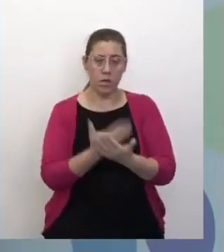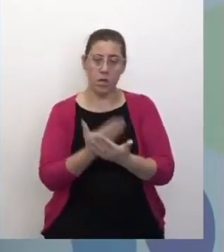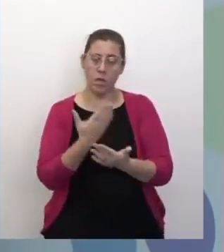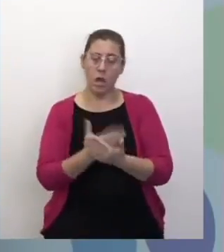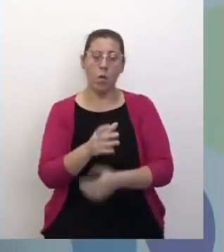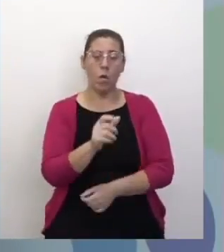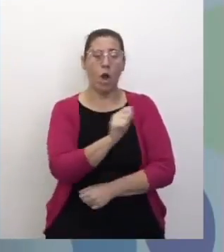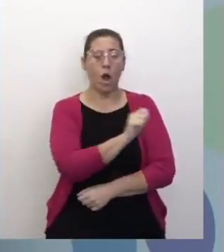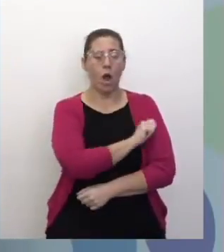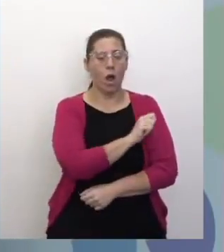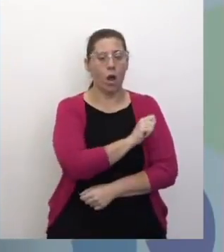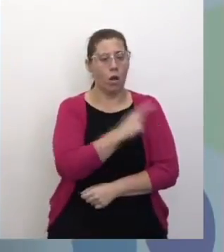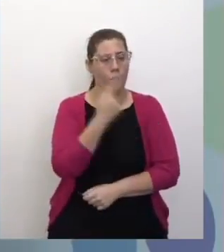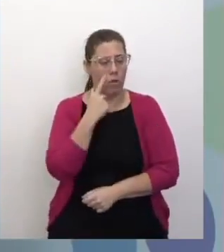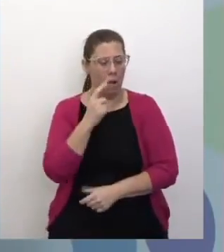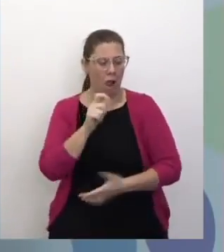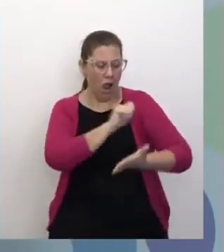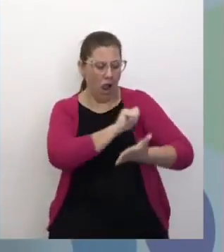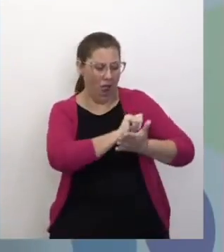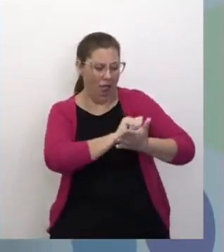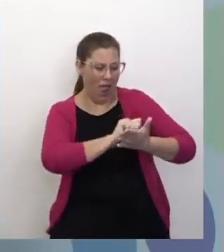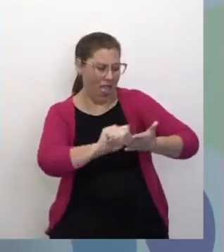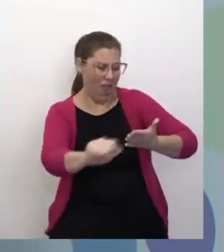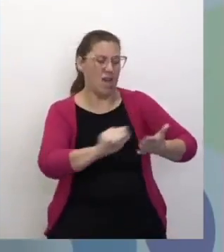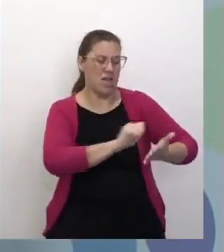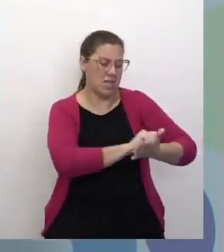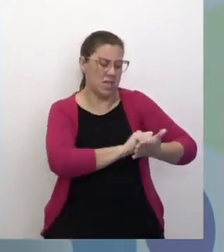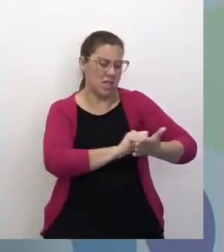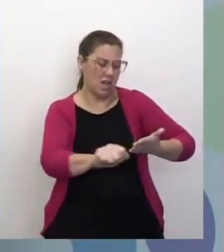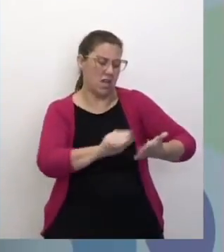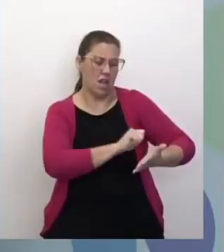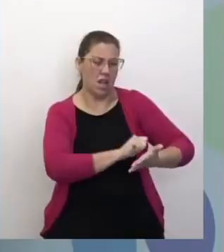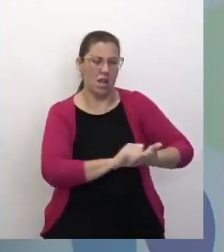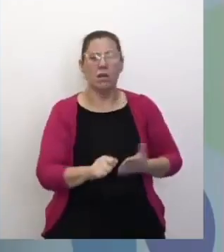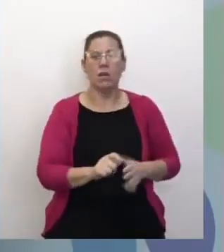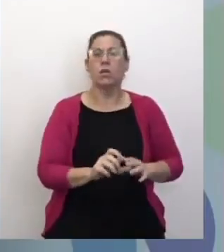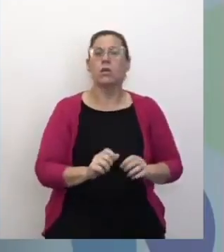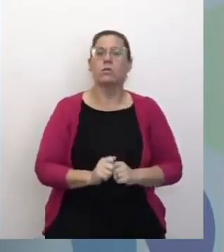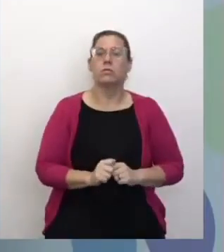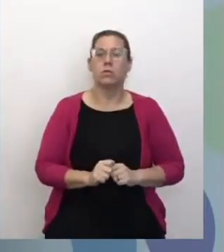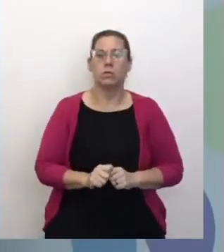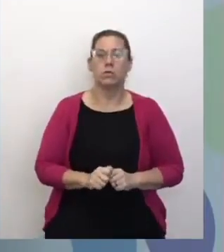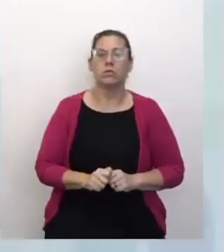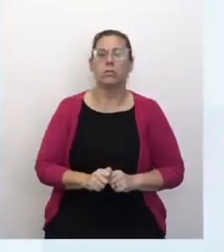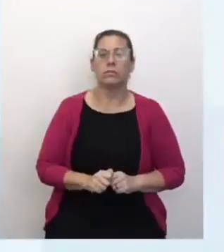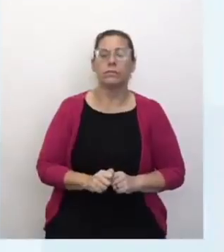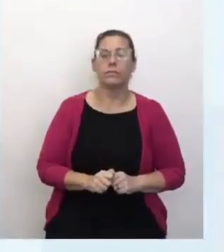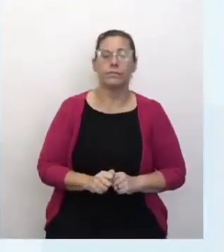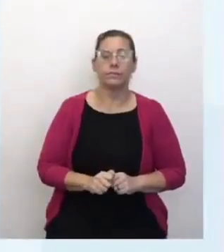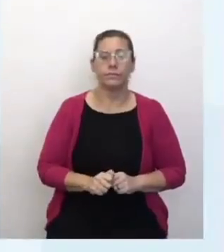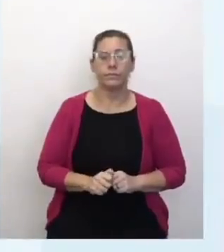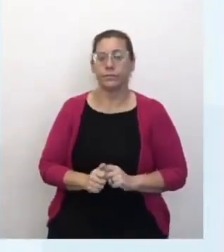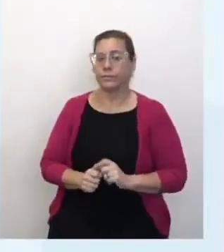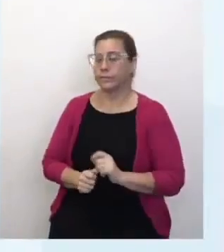então vai lá, grifa, anota. O caderno é seu, se não tiver com ele, acompanha na aula, vai chegar 2, 3 semanas. Então, Olavo Bilac,